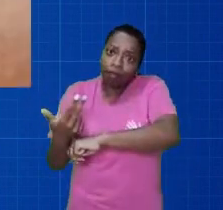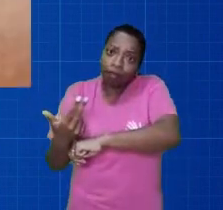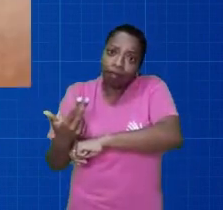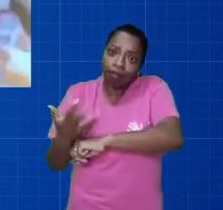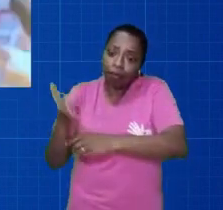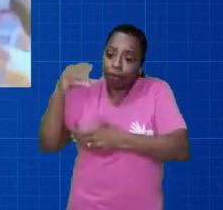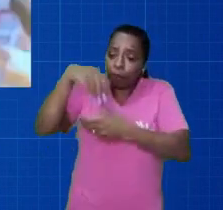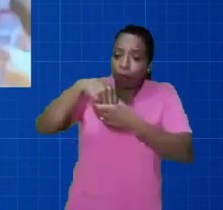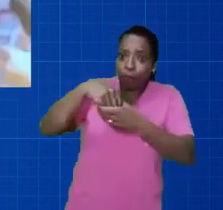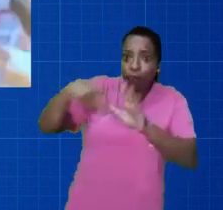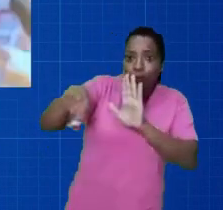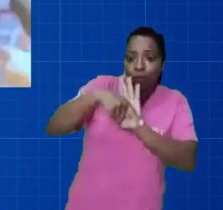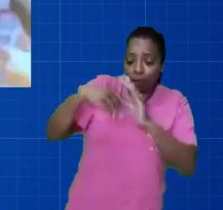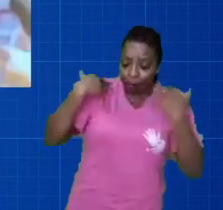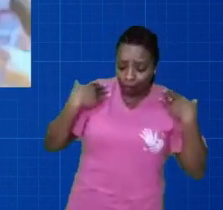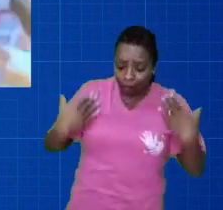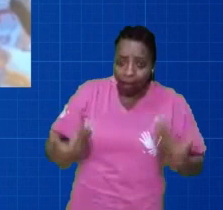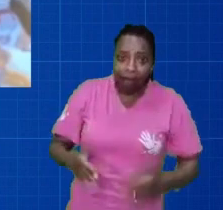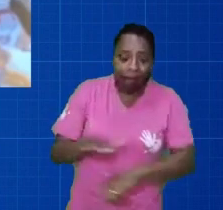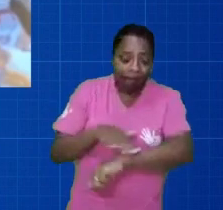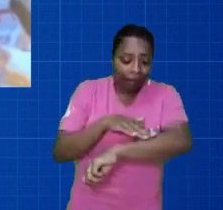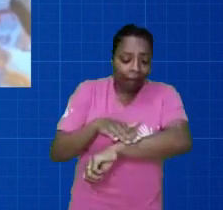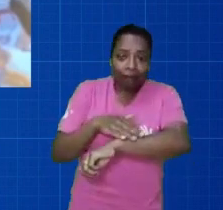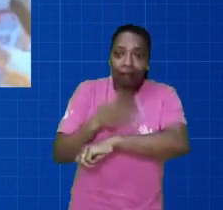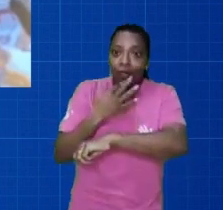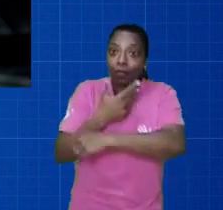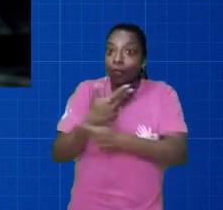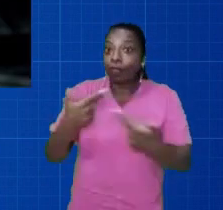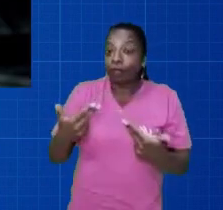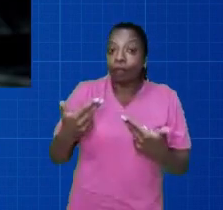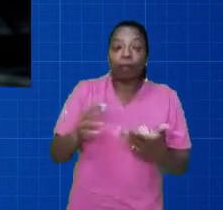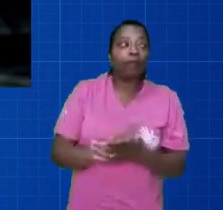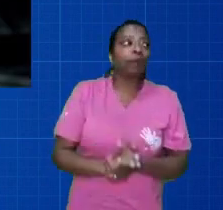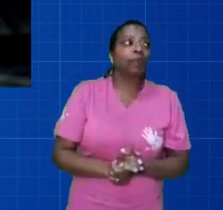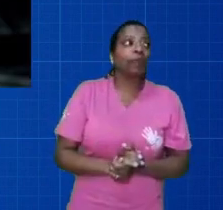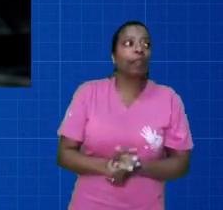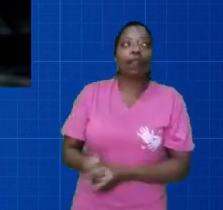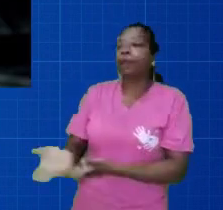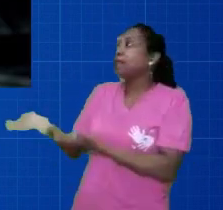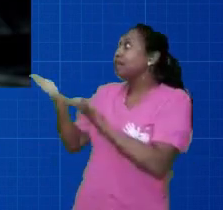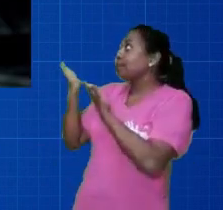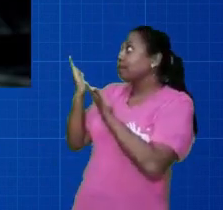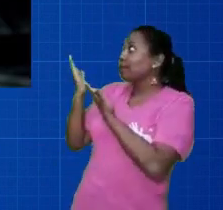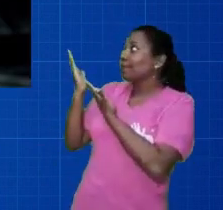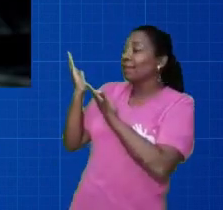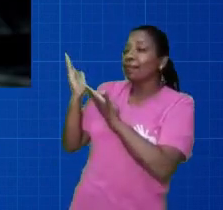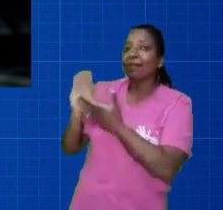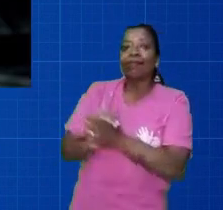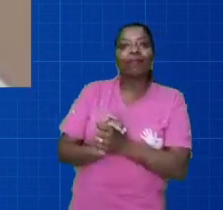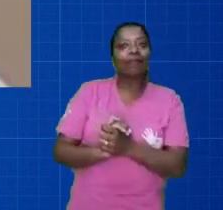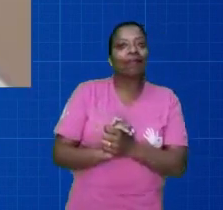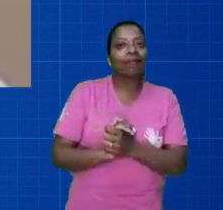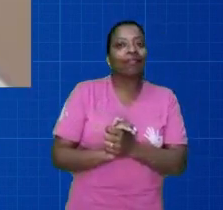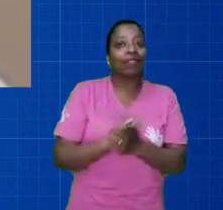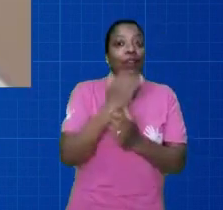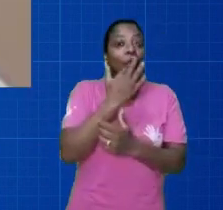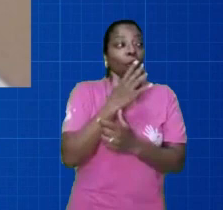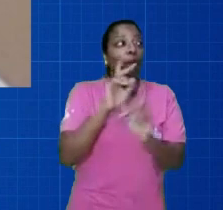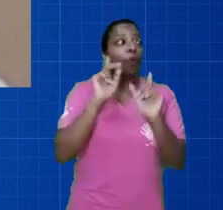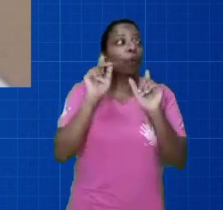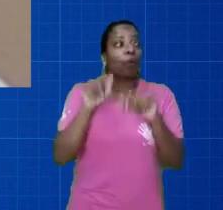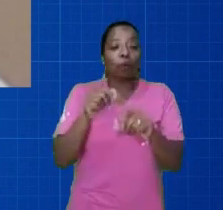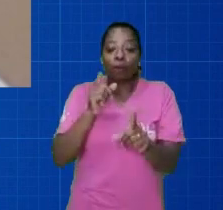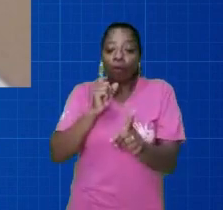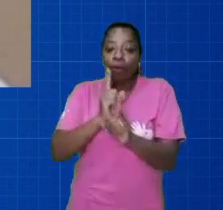pigmento, que é o quê? É a tinta da pele da gente. Olha só que interessante, essa mesma cor a